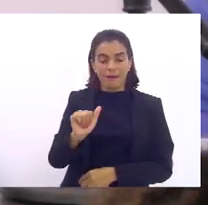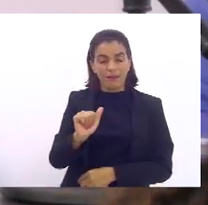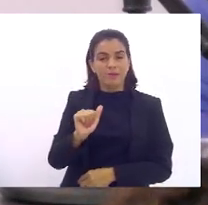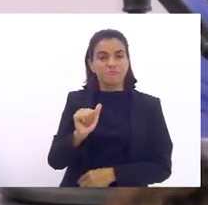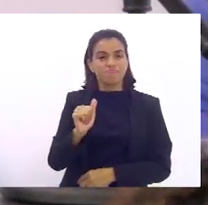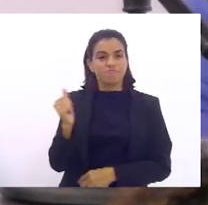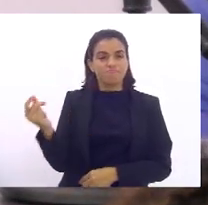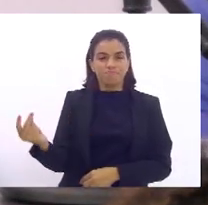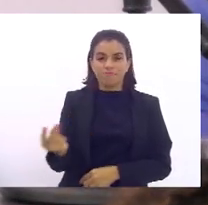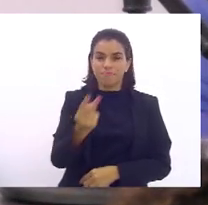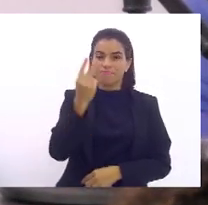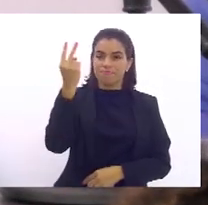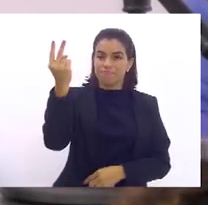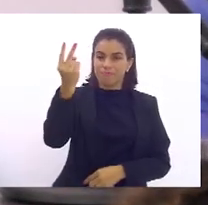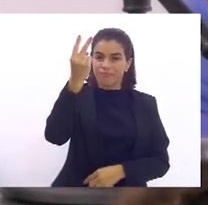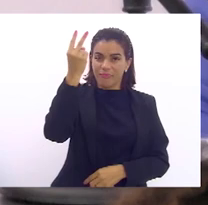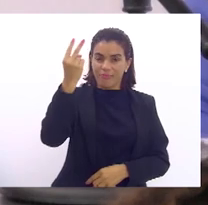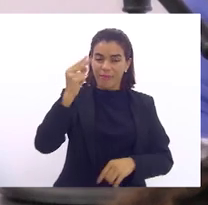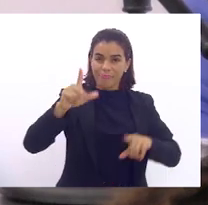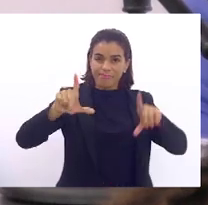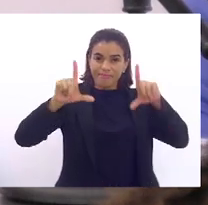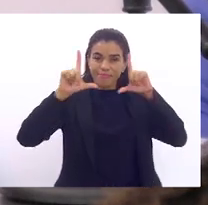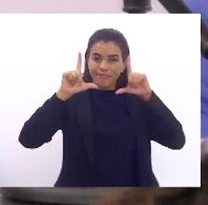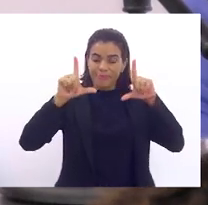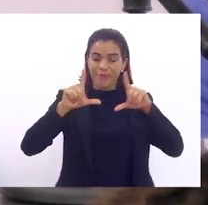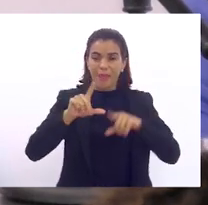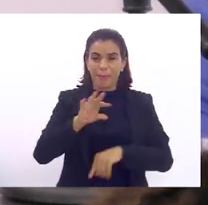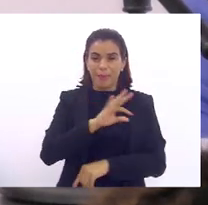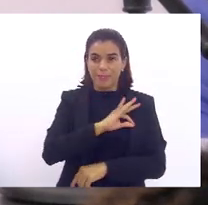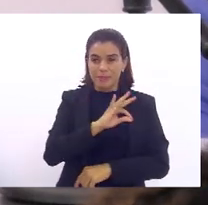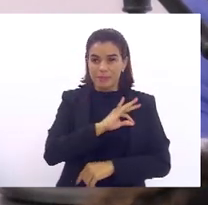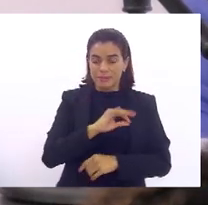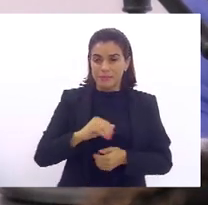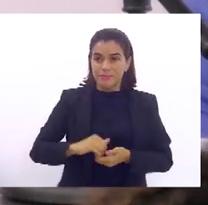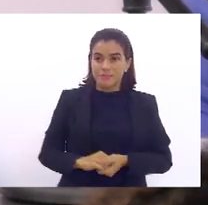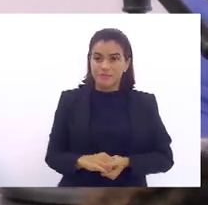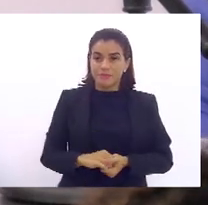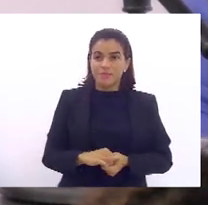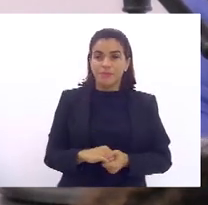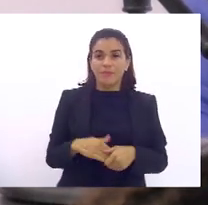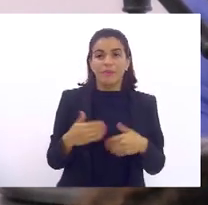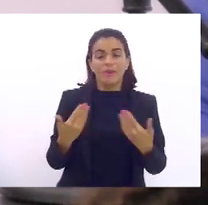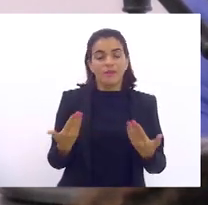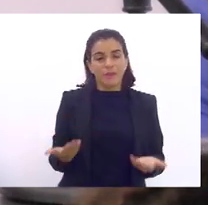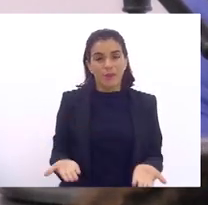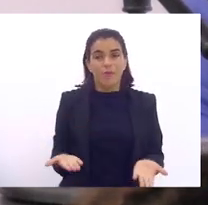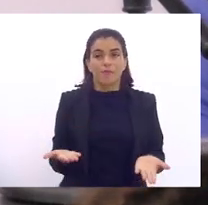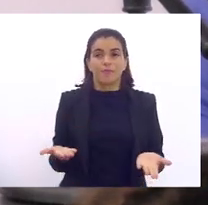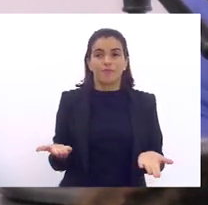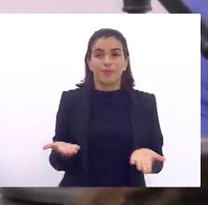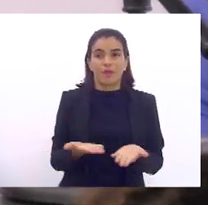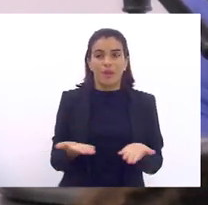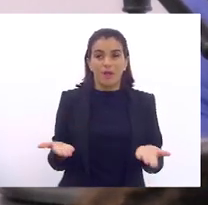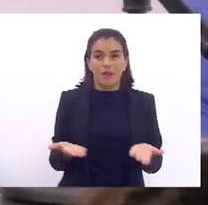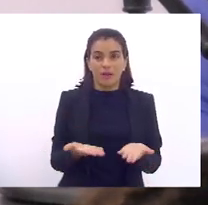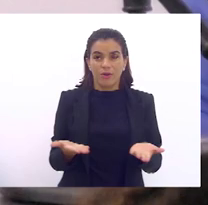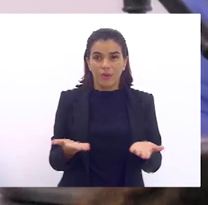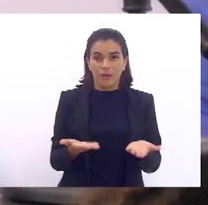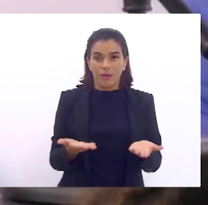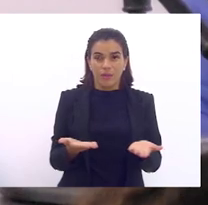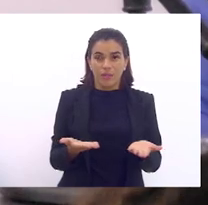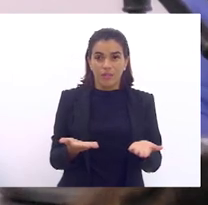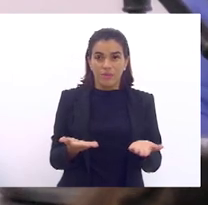essa incorporação essa instituição né eu acho que é isso deixo aqui essa